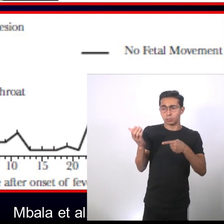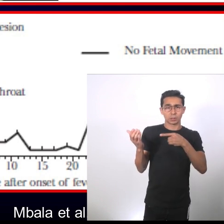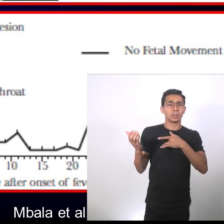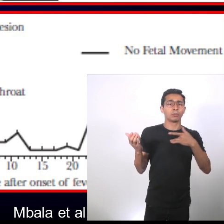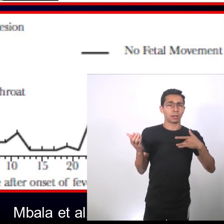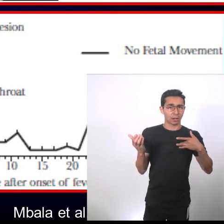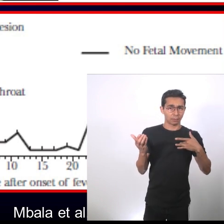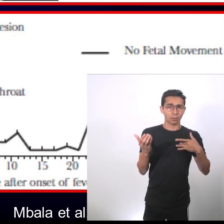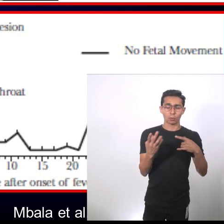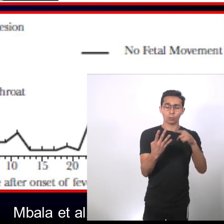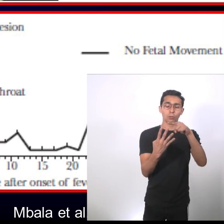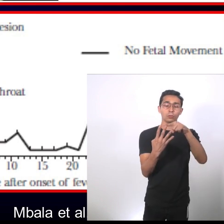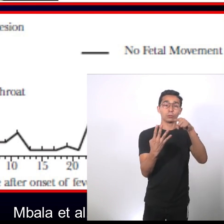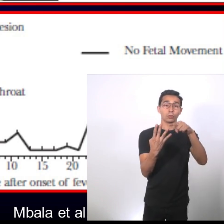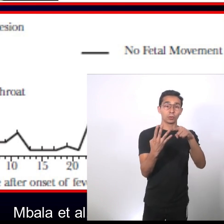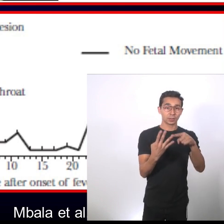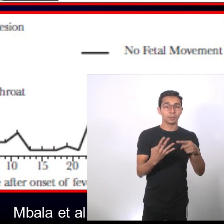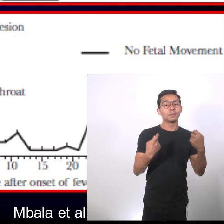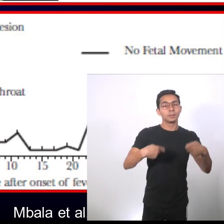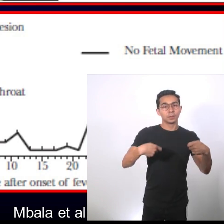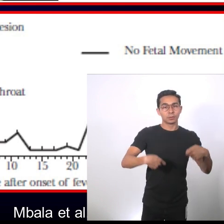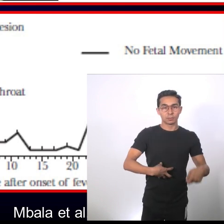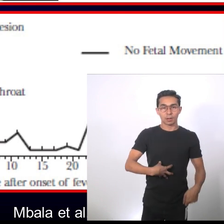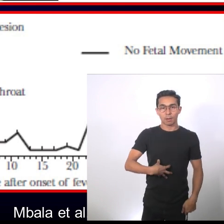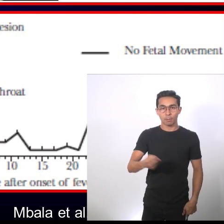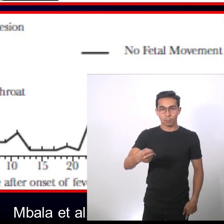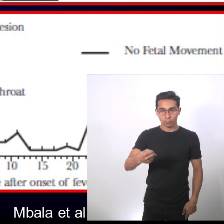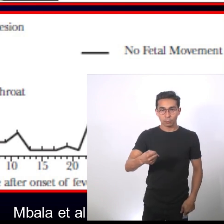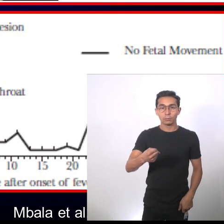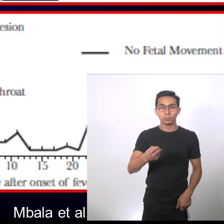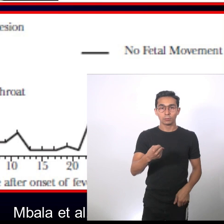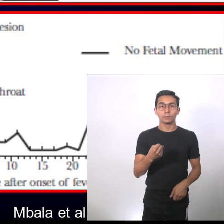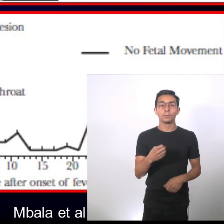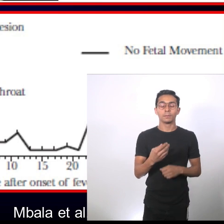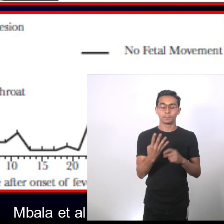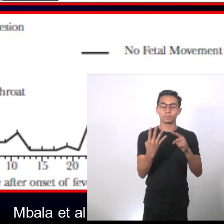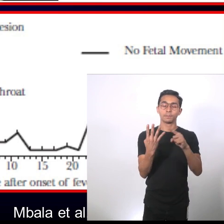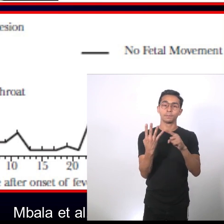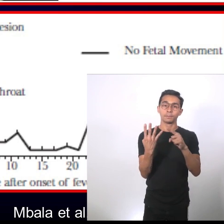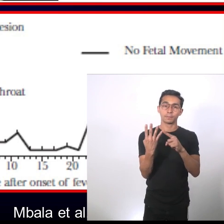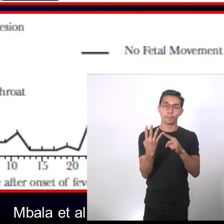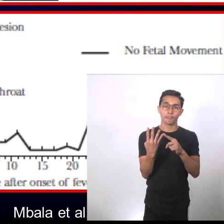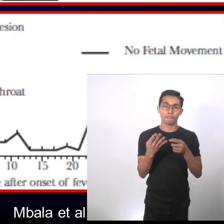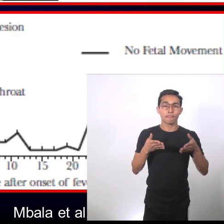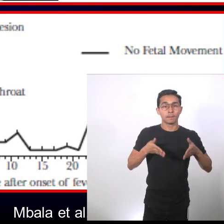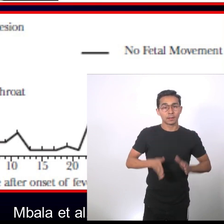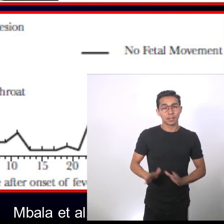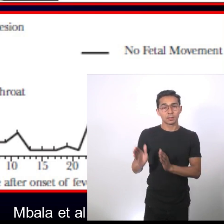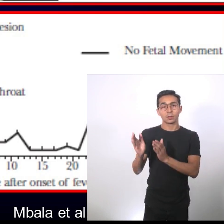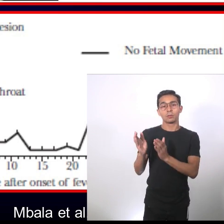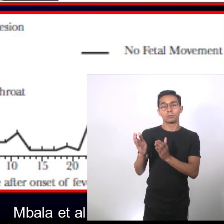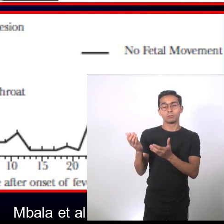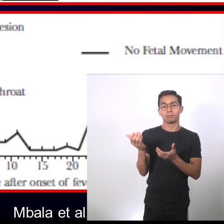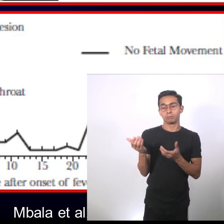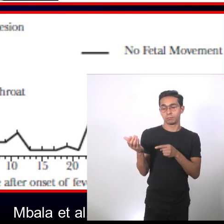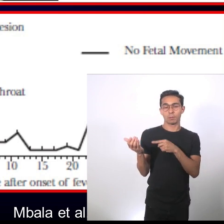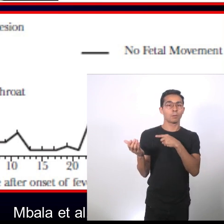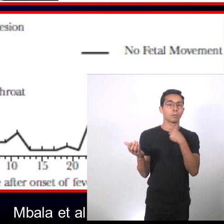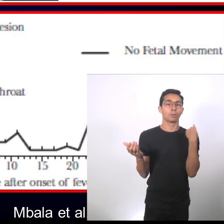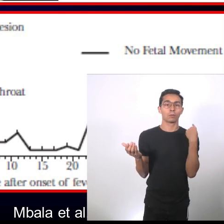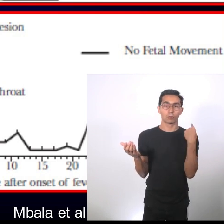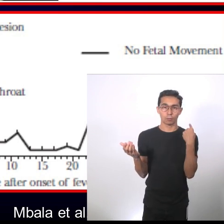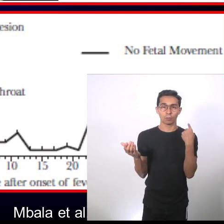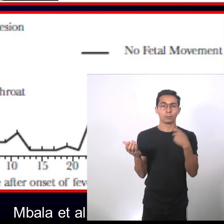abortos, né, no primeiro trimestre, e na 4ª delas, um natimorto com hidropsia fetal,